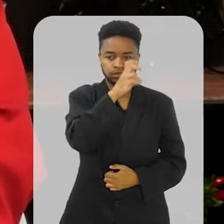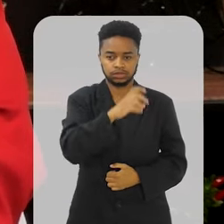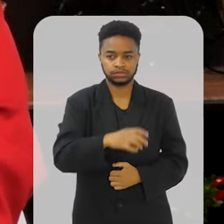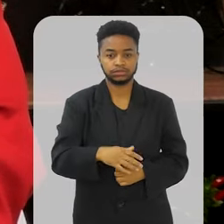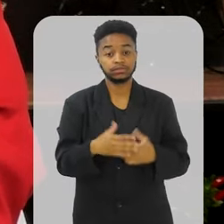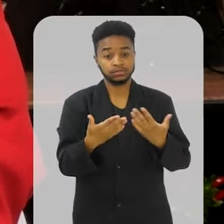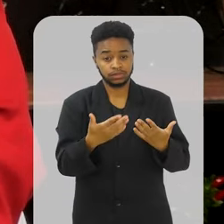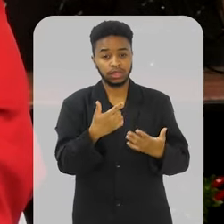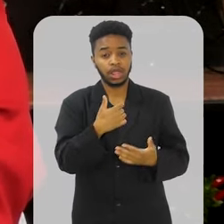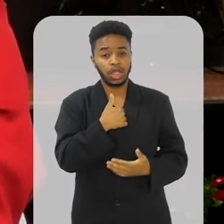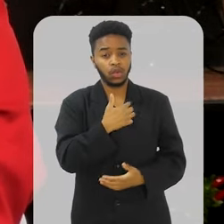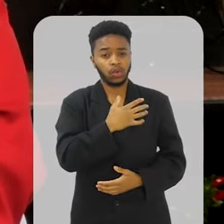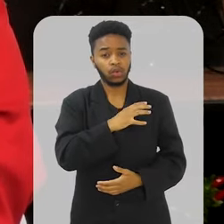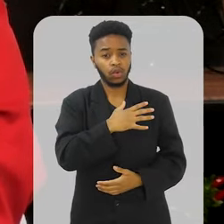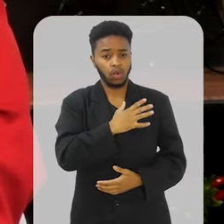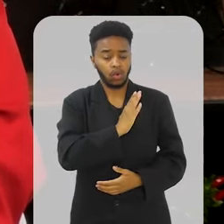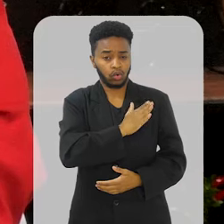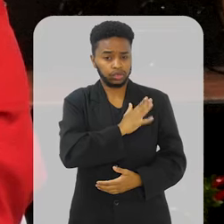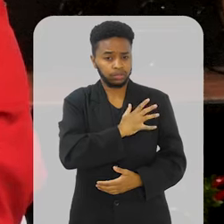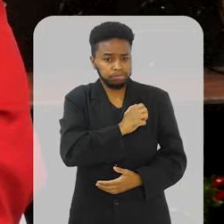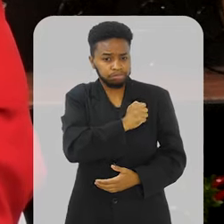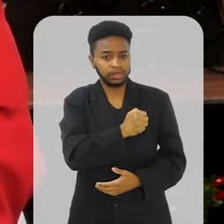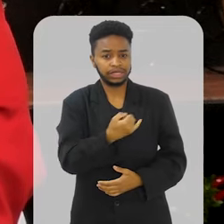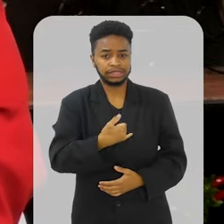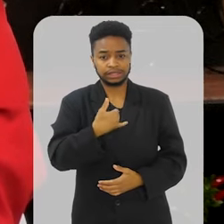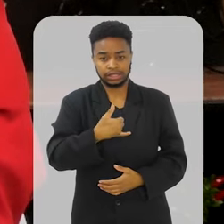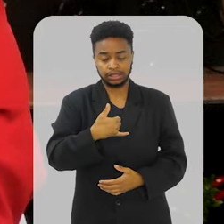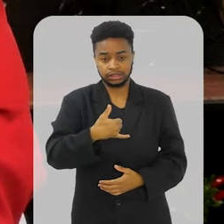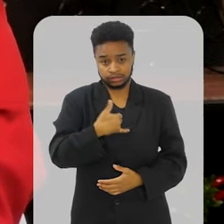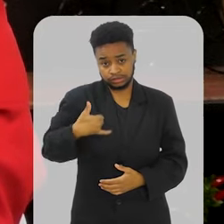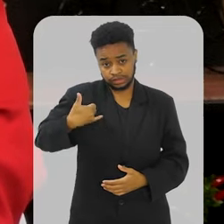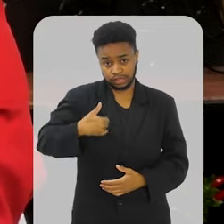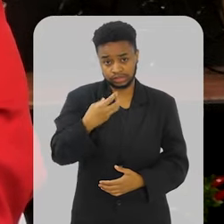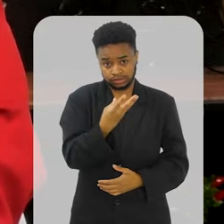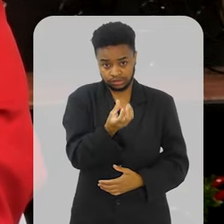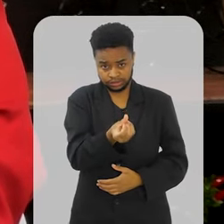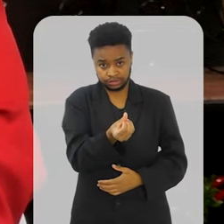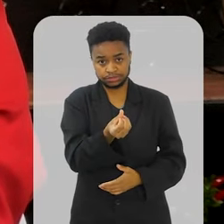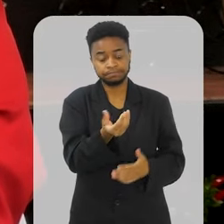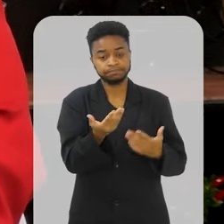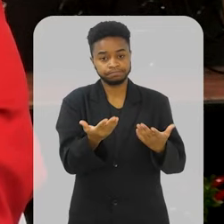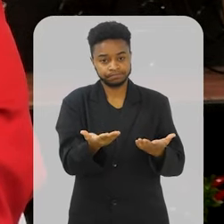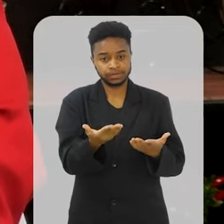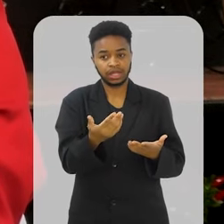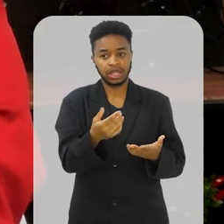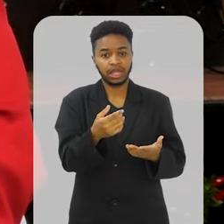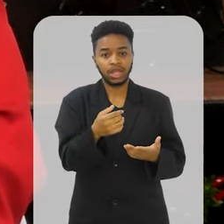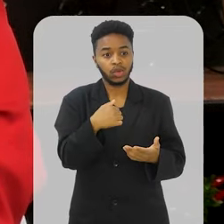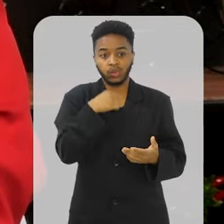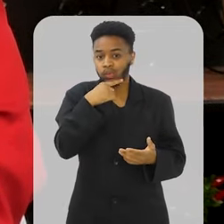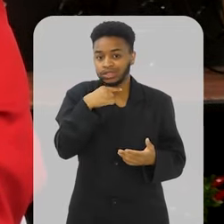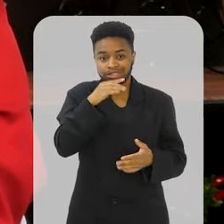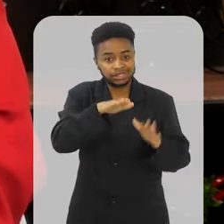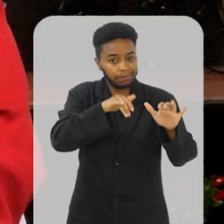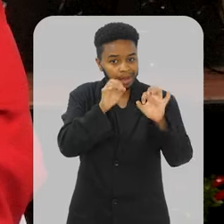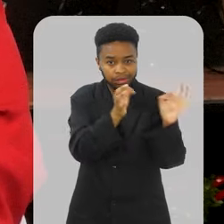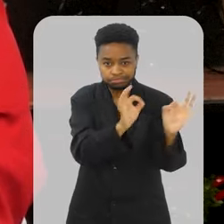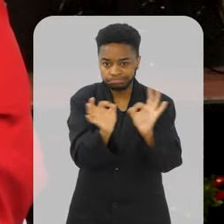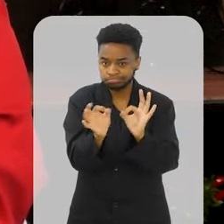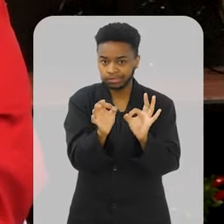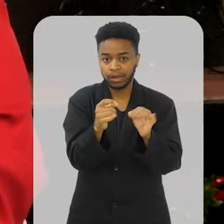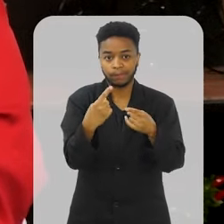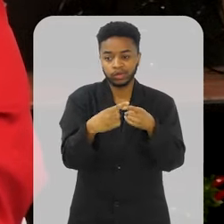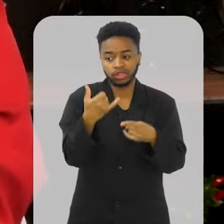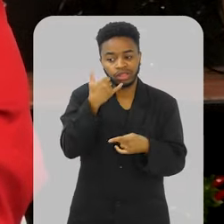sou eu infartei com 36 anos né Então senti uma D no peito muito grande não tinha quem chamar o telefone